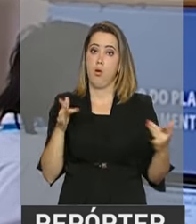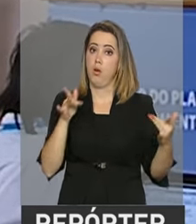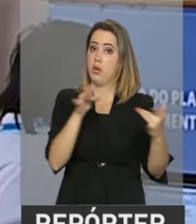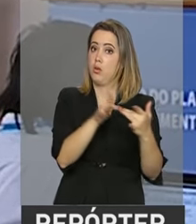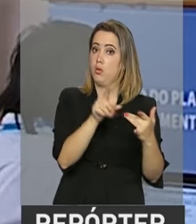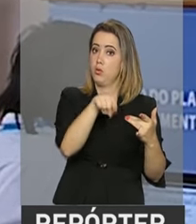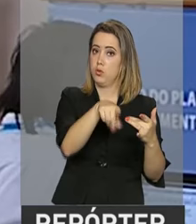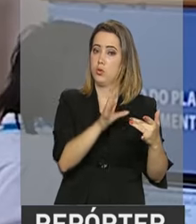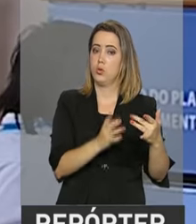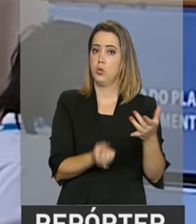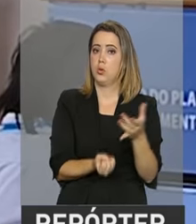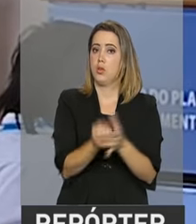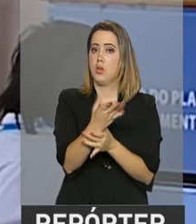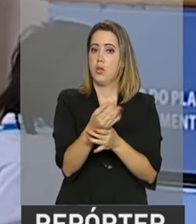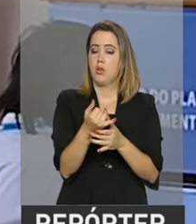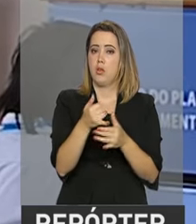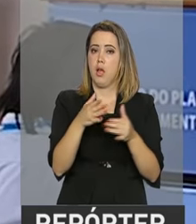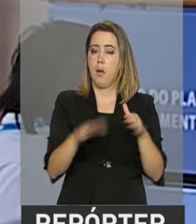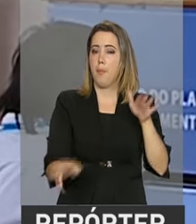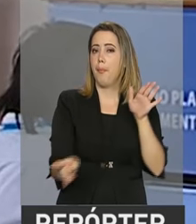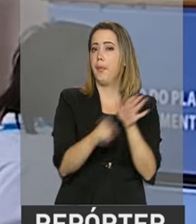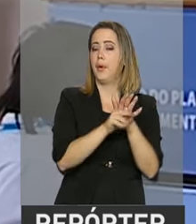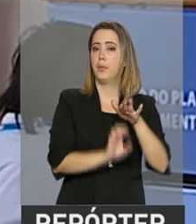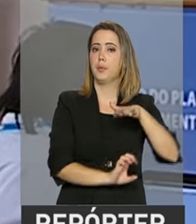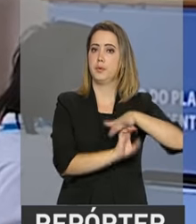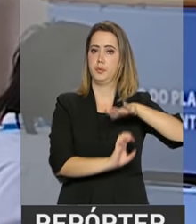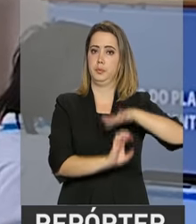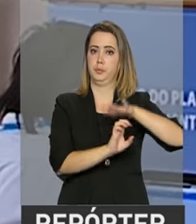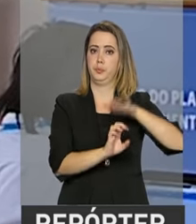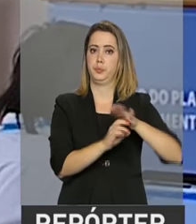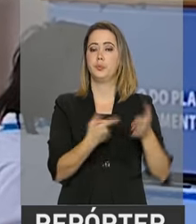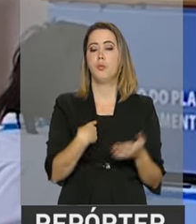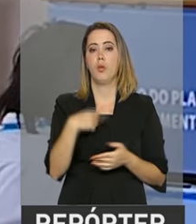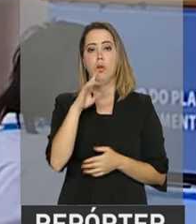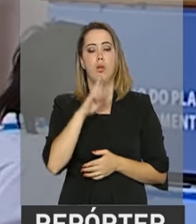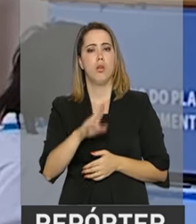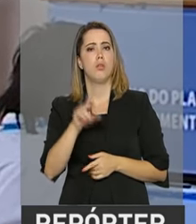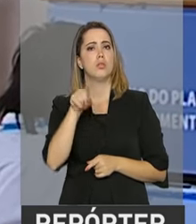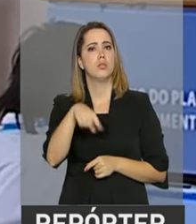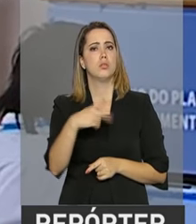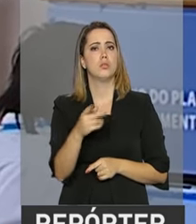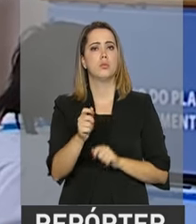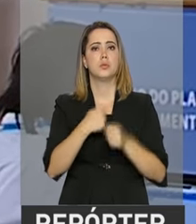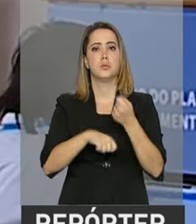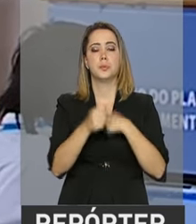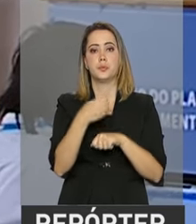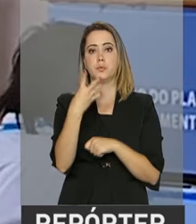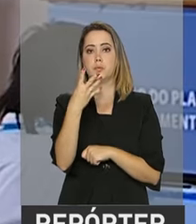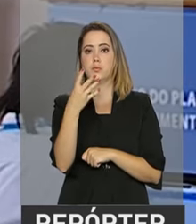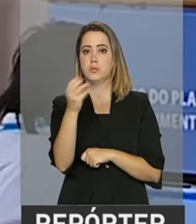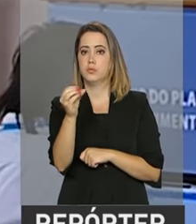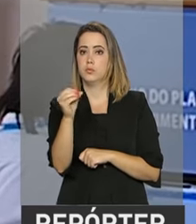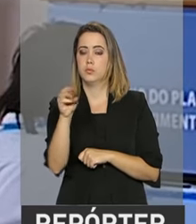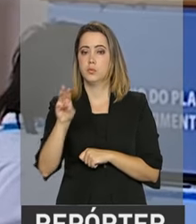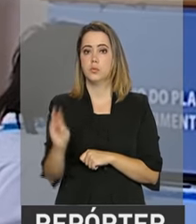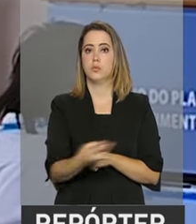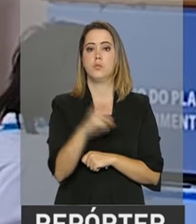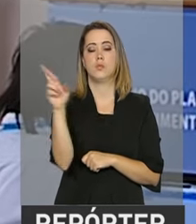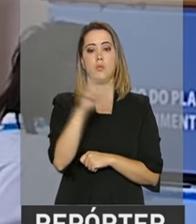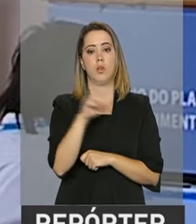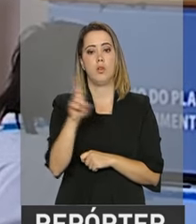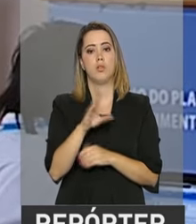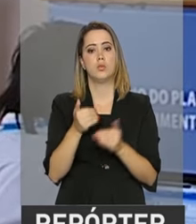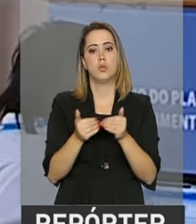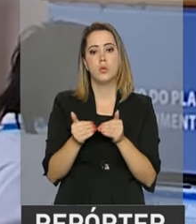diretamente das geradoras de energia. O novo modelo deve resultar numa economia de 400 milhões de reais por ano e